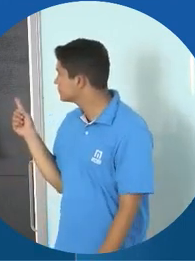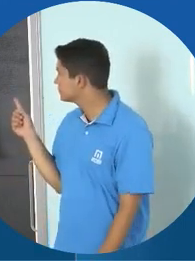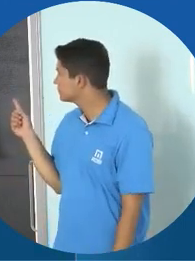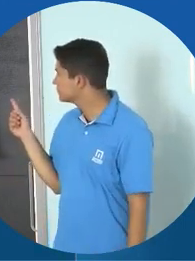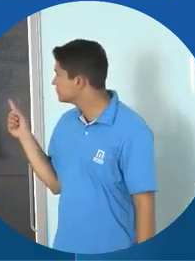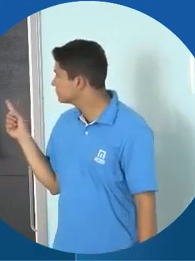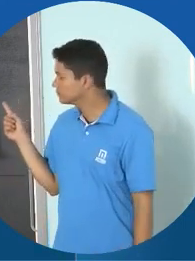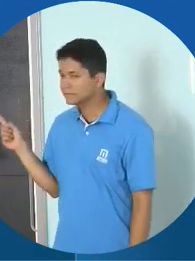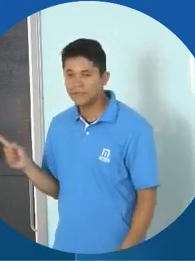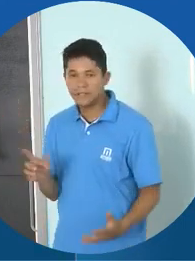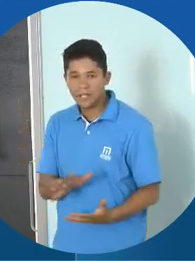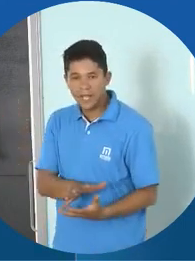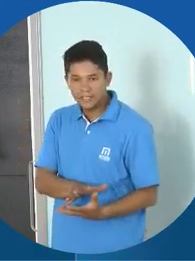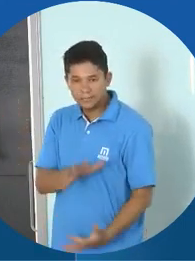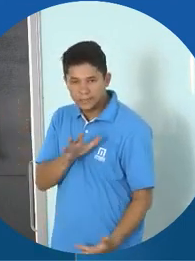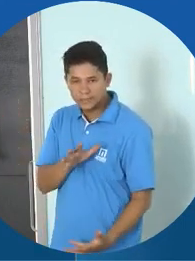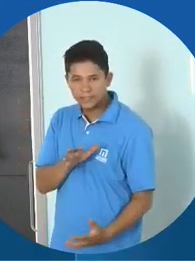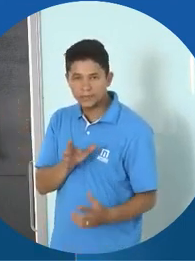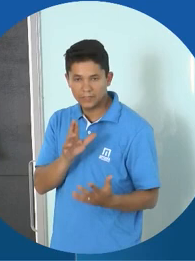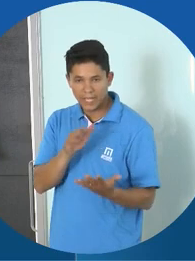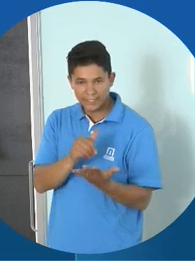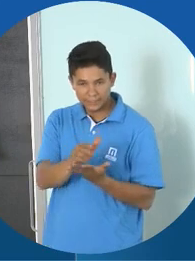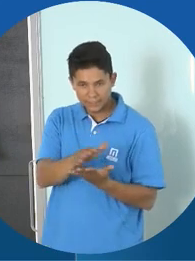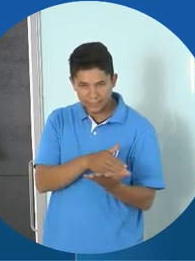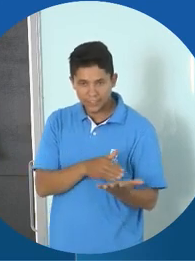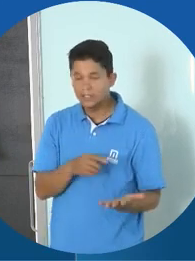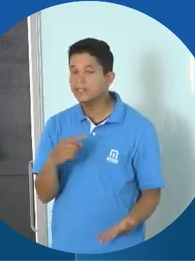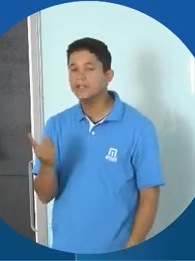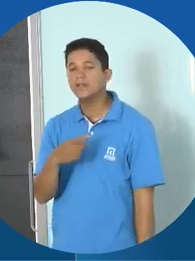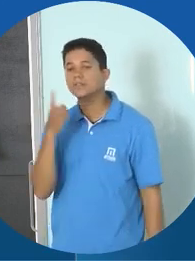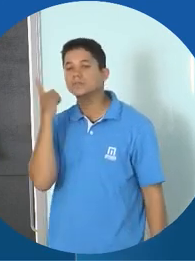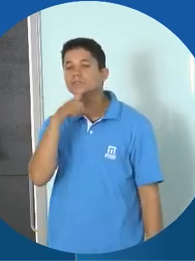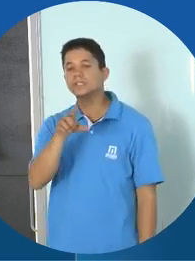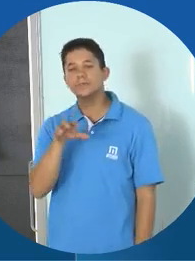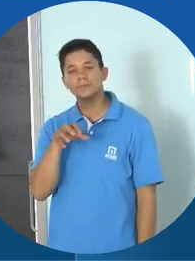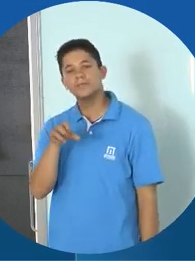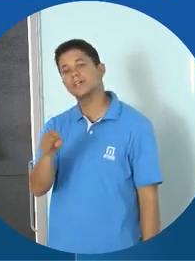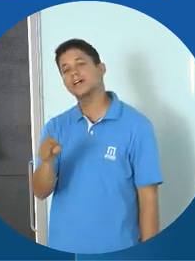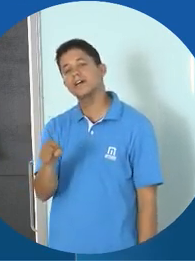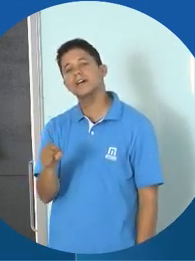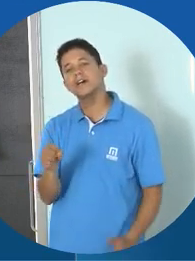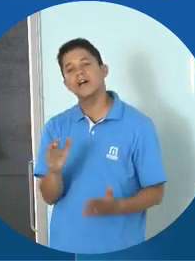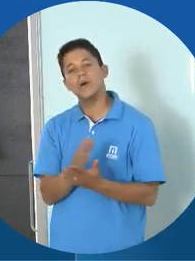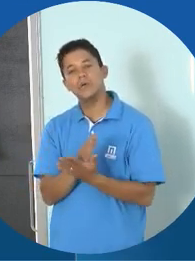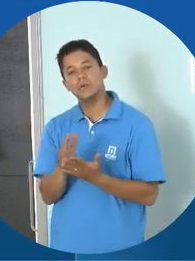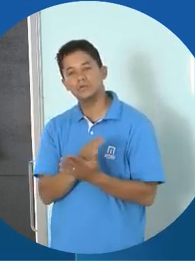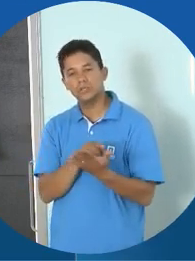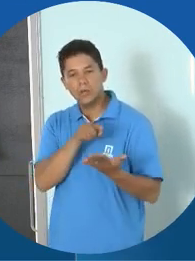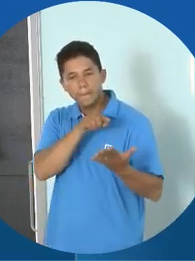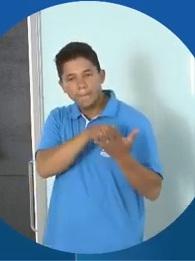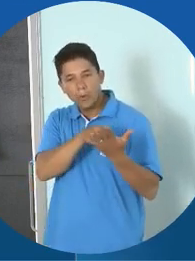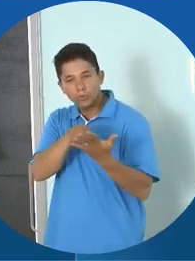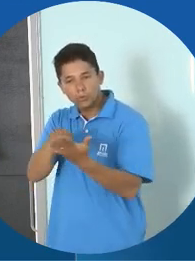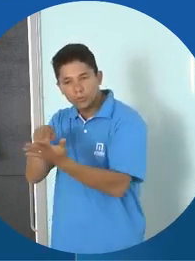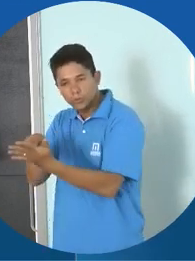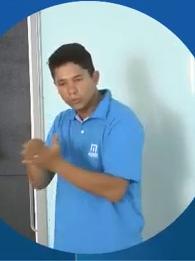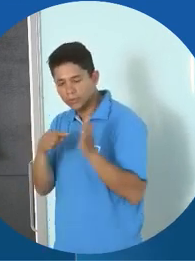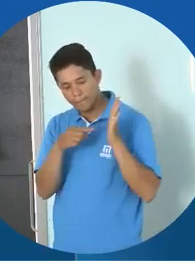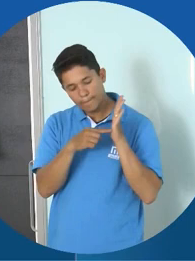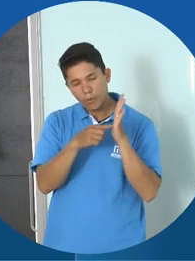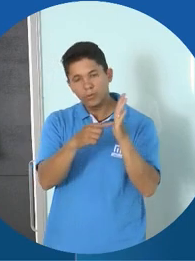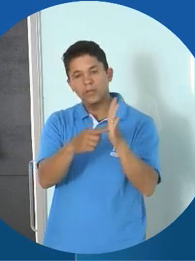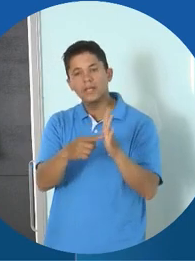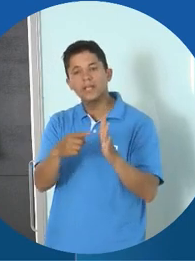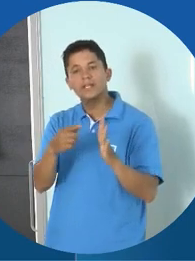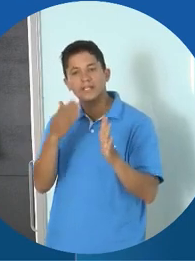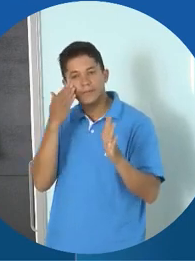incidência da expansão da resina, nós conseguimos pegar uns pontos ali que realmente denotam uma melhoria